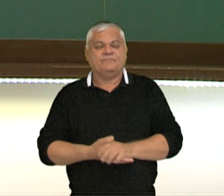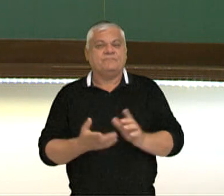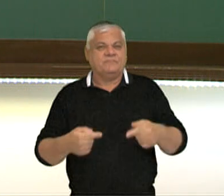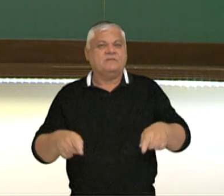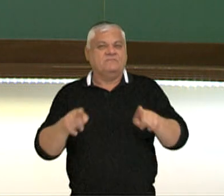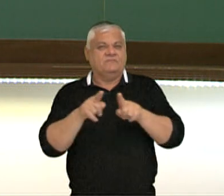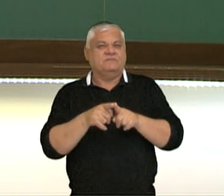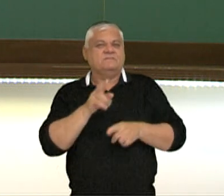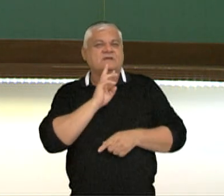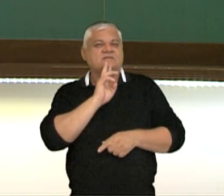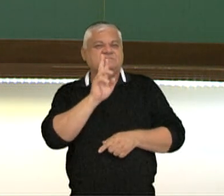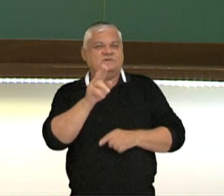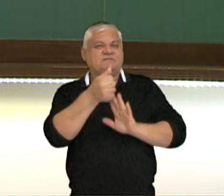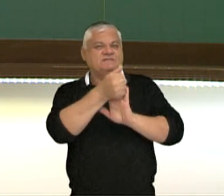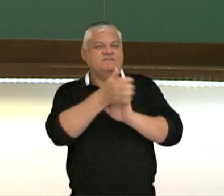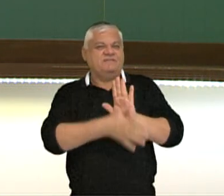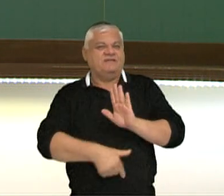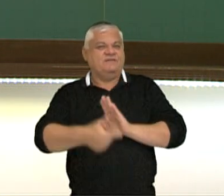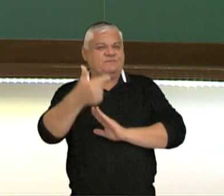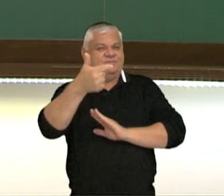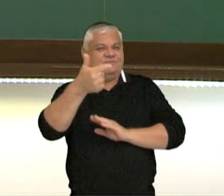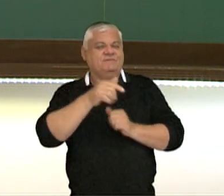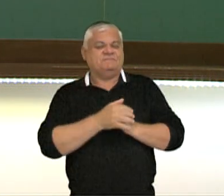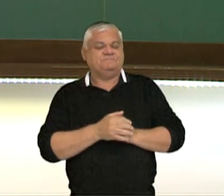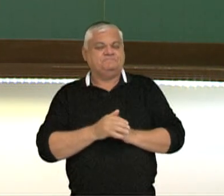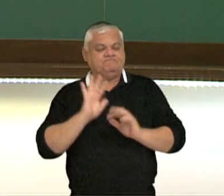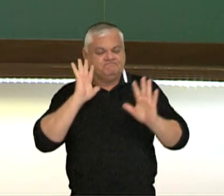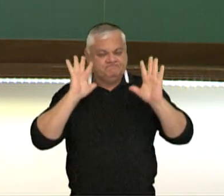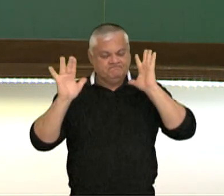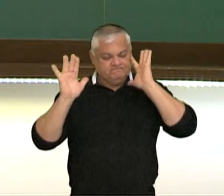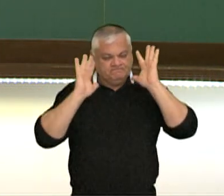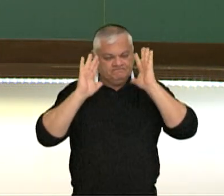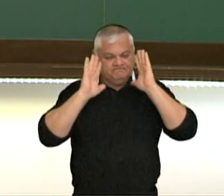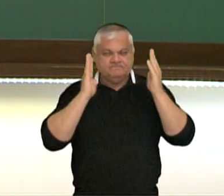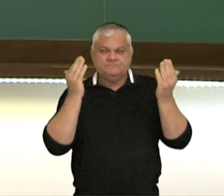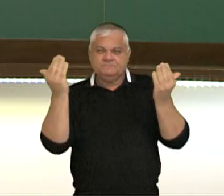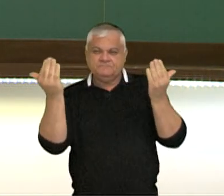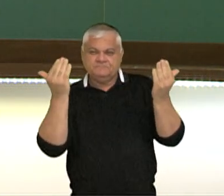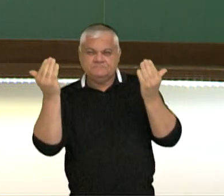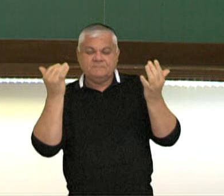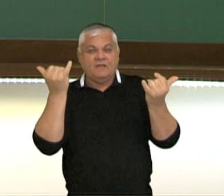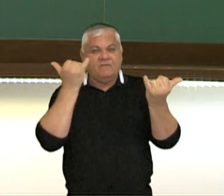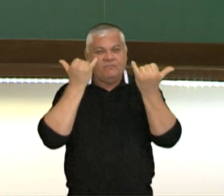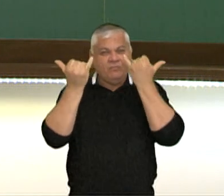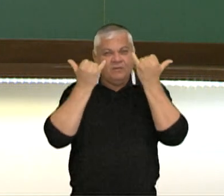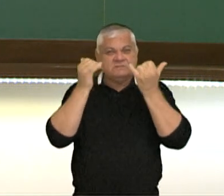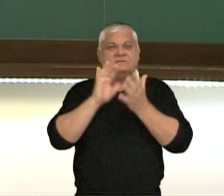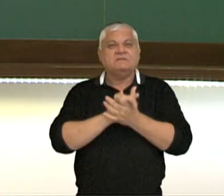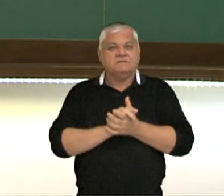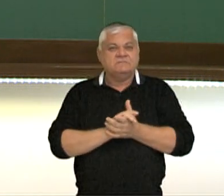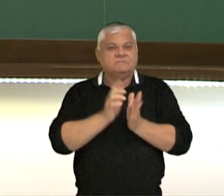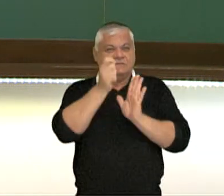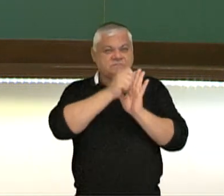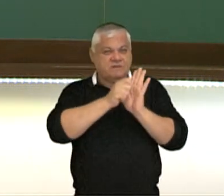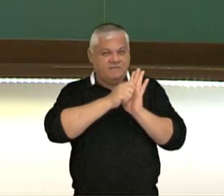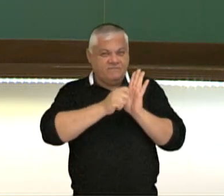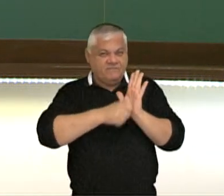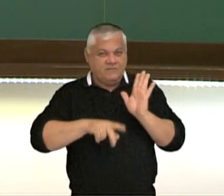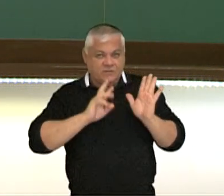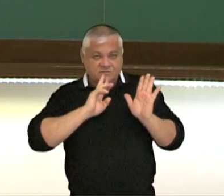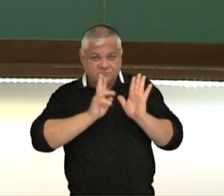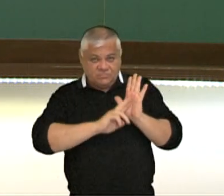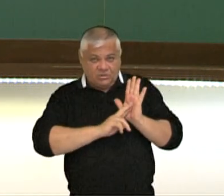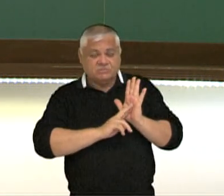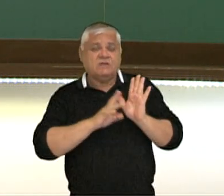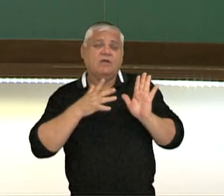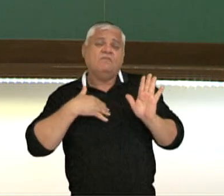Voltamos com a resposta da atividade, então refletindo, analisando as informações que a professora trouxe, vocês escreveram uma resposta e eu vou